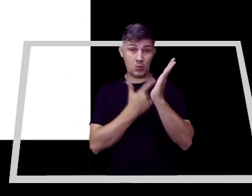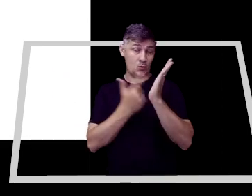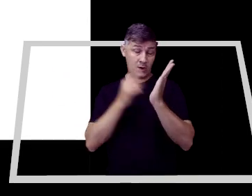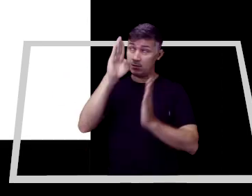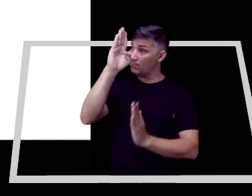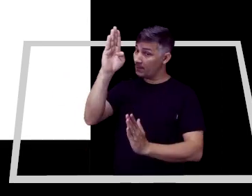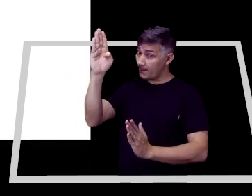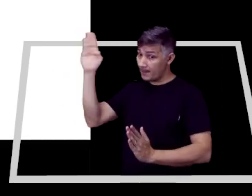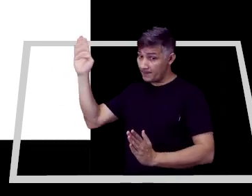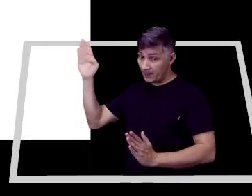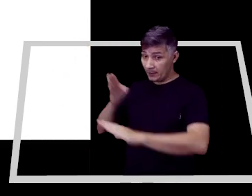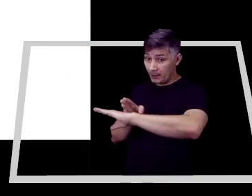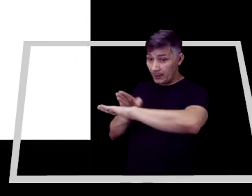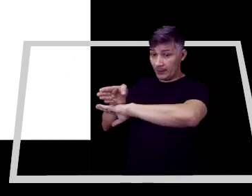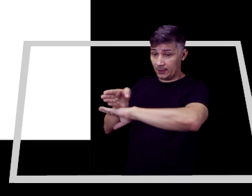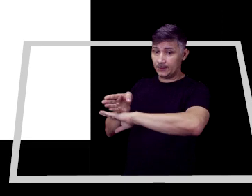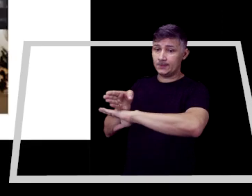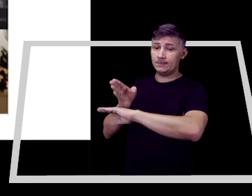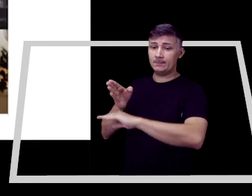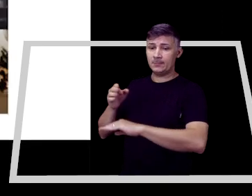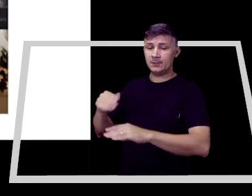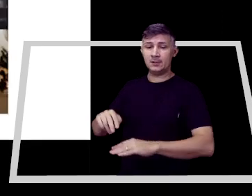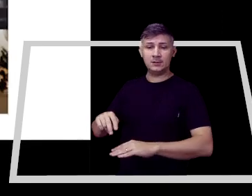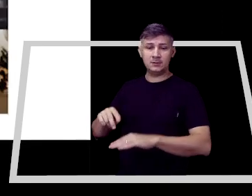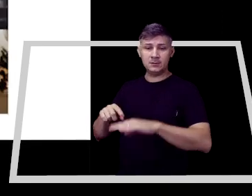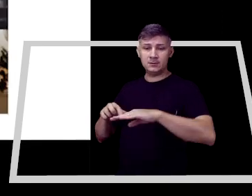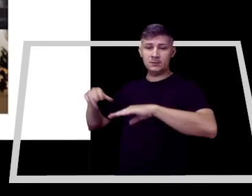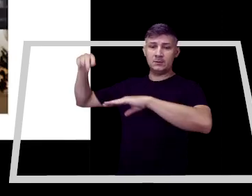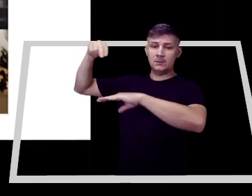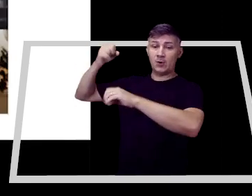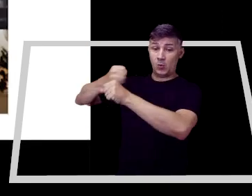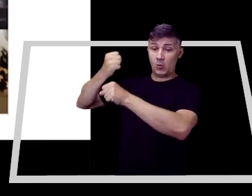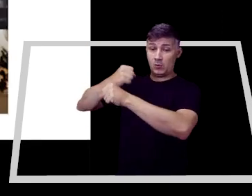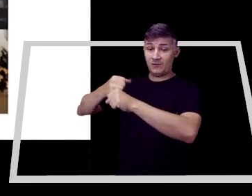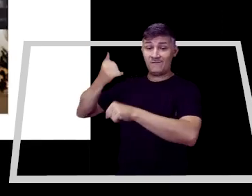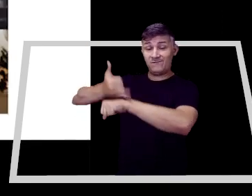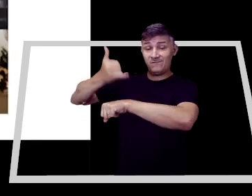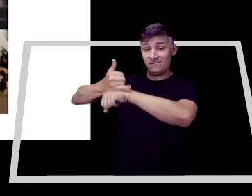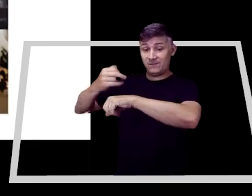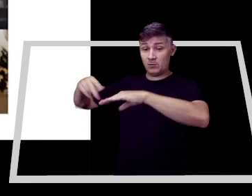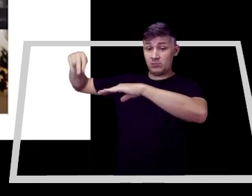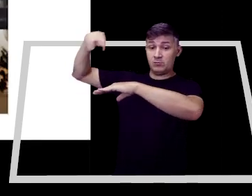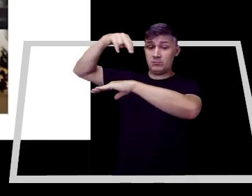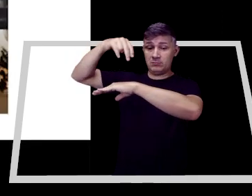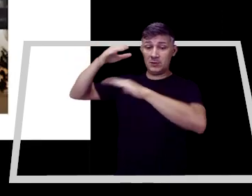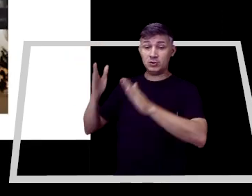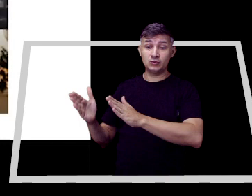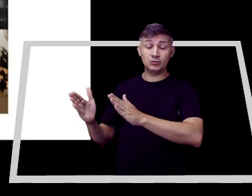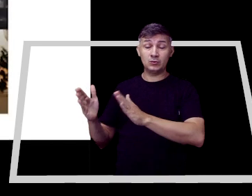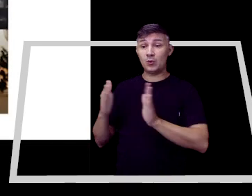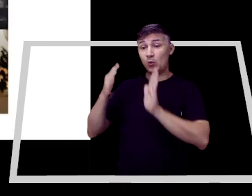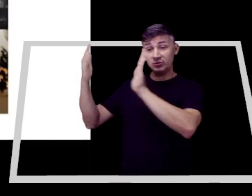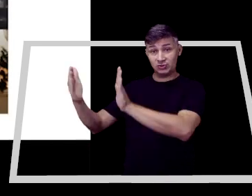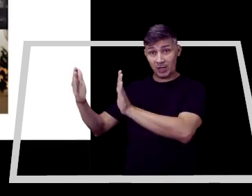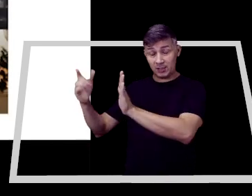estante é acessada por mezaninos, que foram construídos em aço, e do lado direito a gente tem uma vista, que seria a